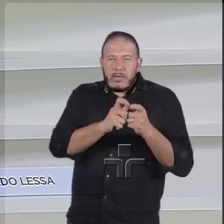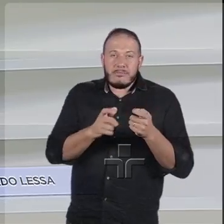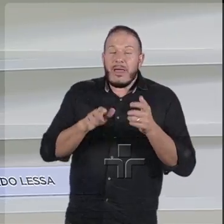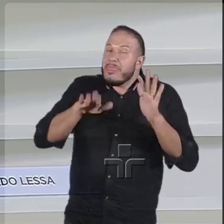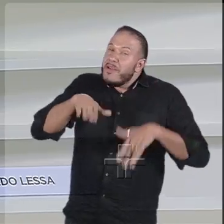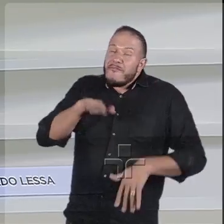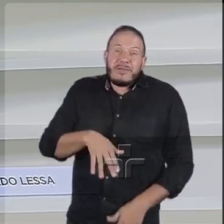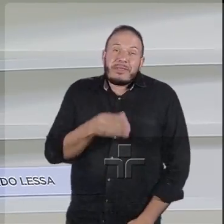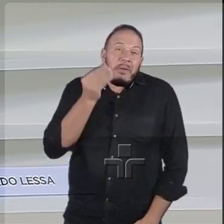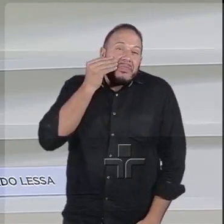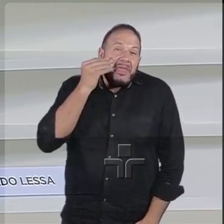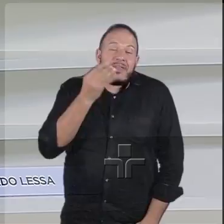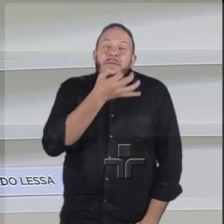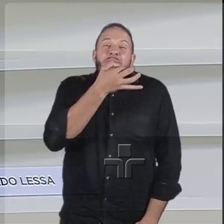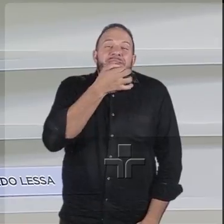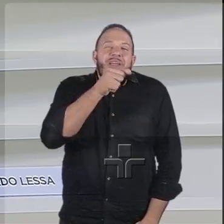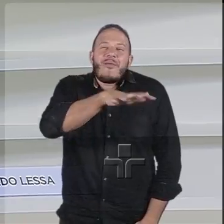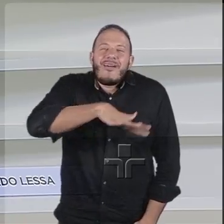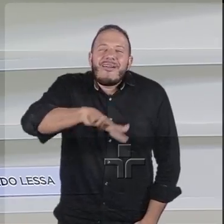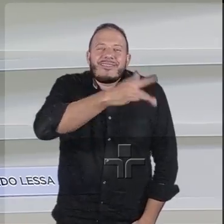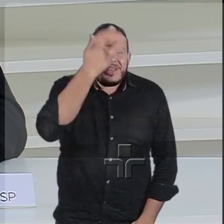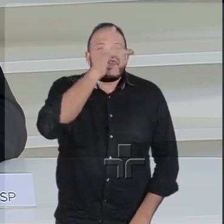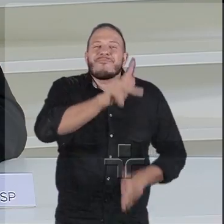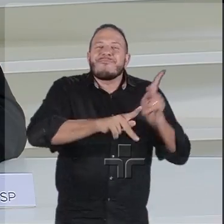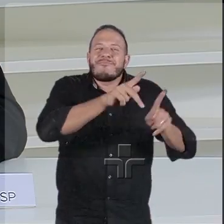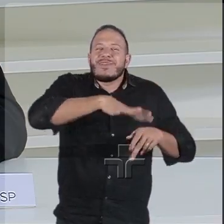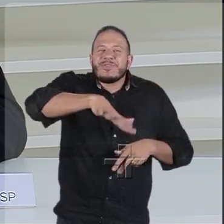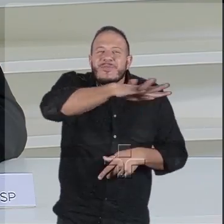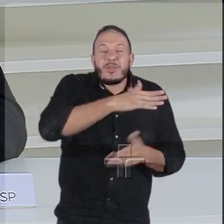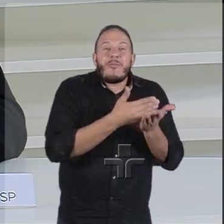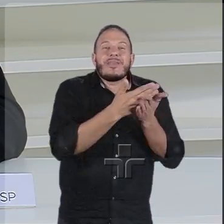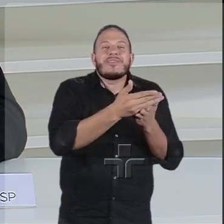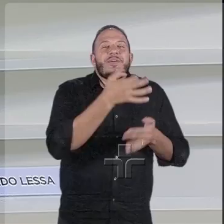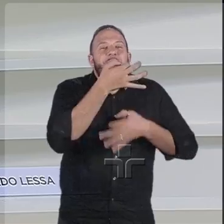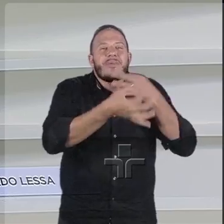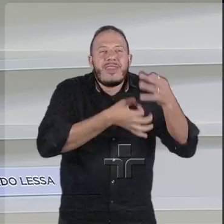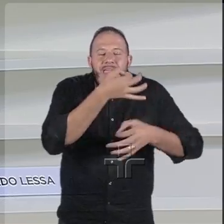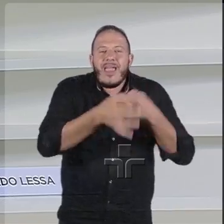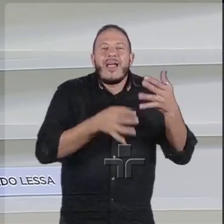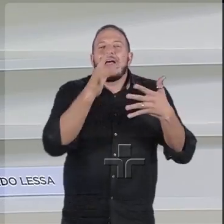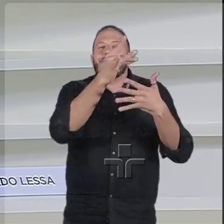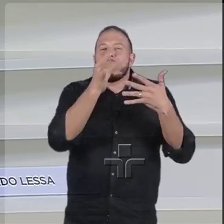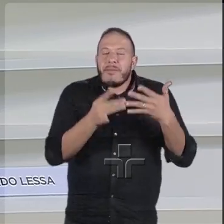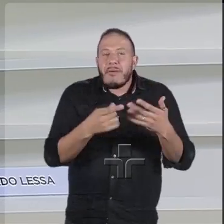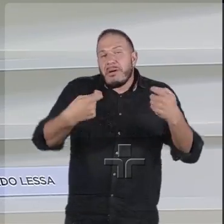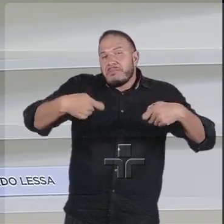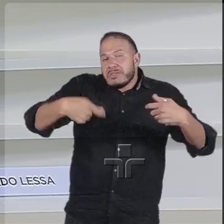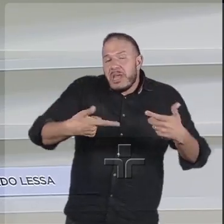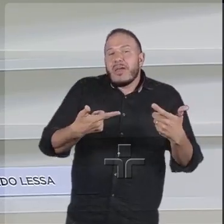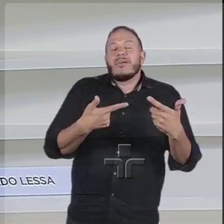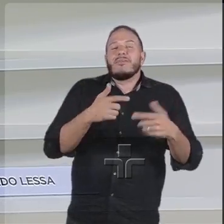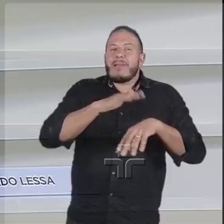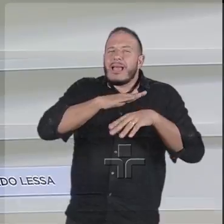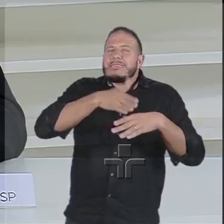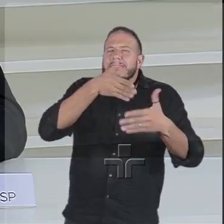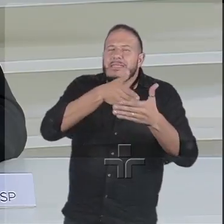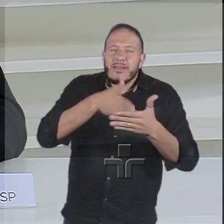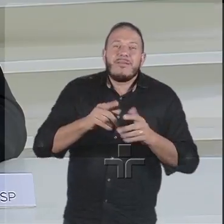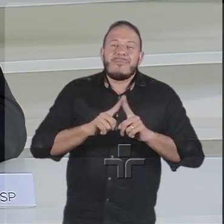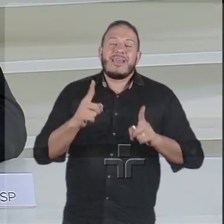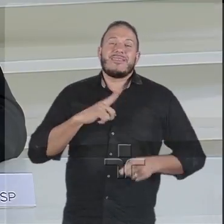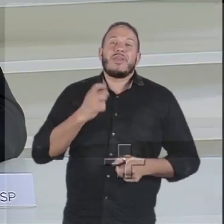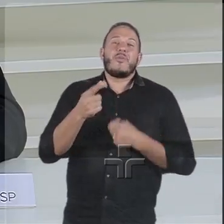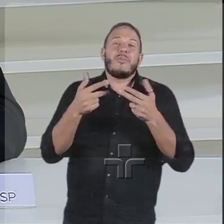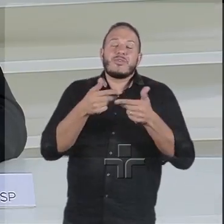opinião pública começar a opinar e tal, para ver quais são os pontos de mais resistência, né? Mas tem algumas coisas, inclusive a